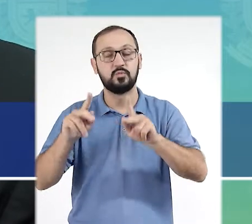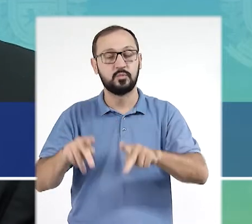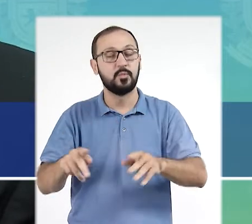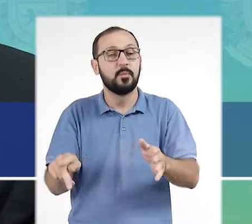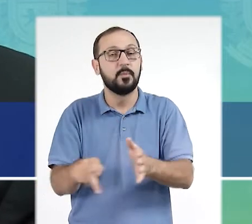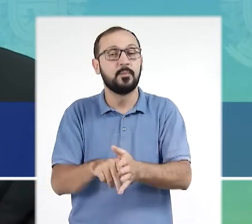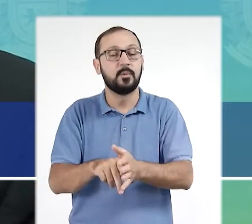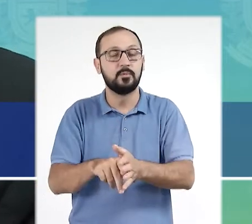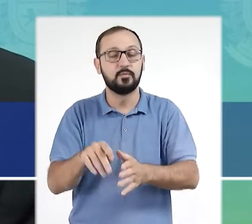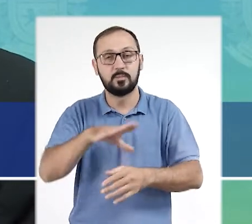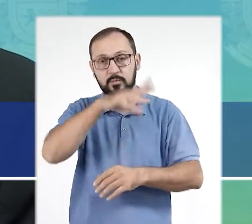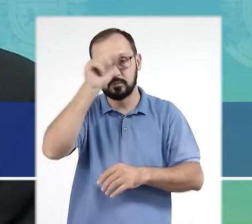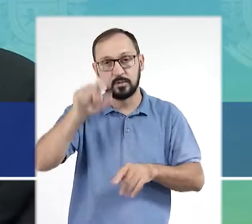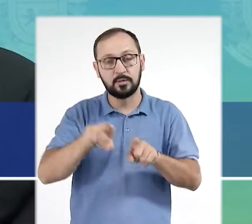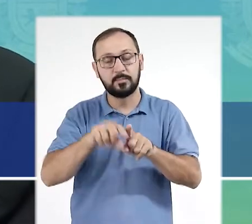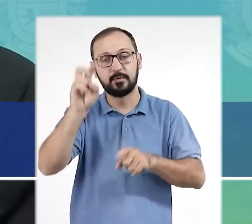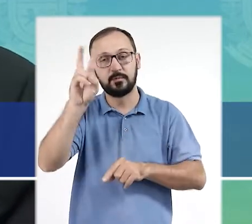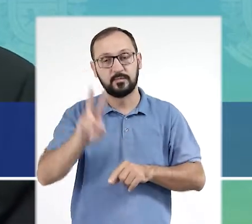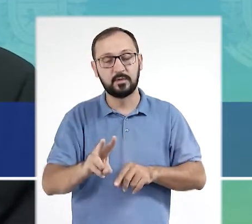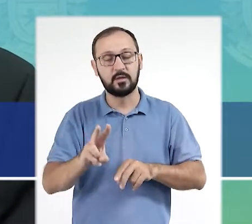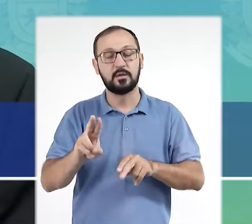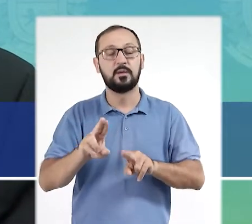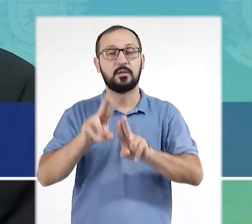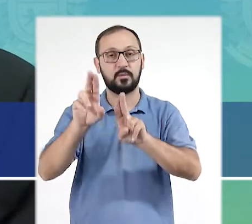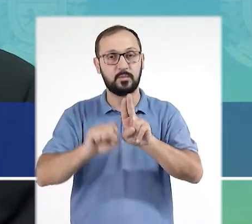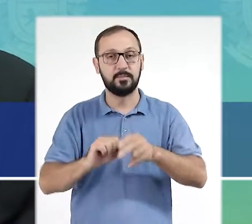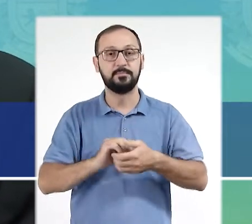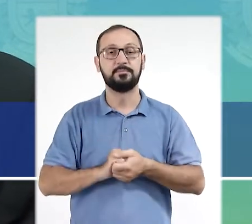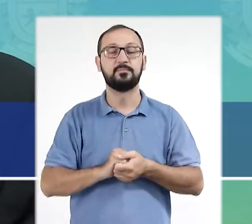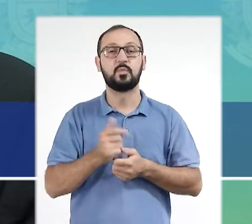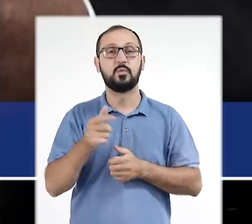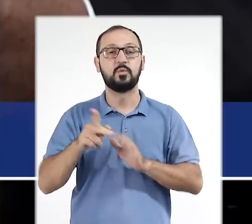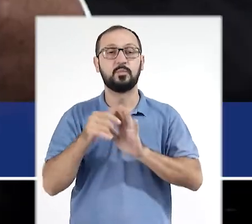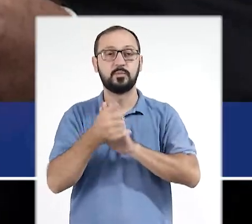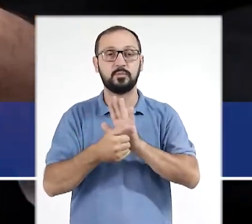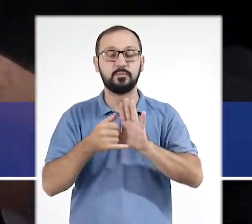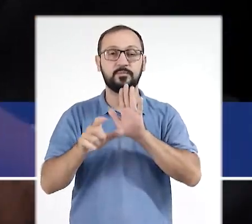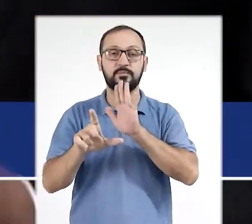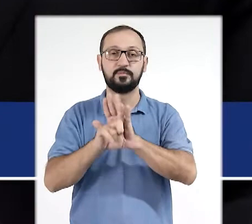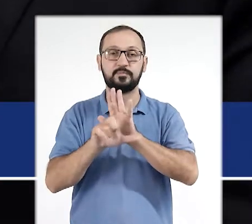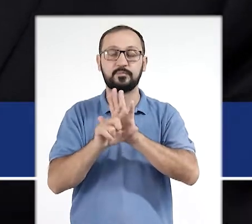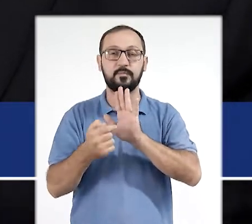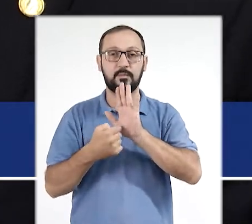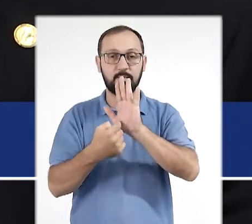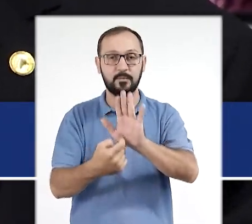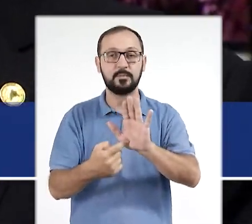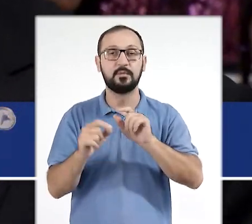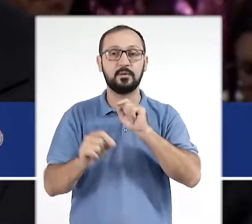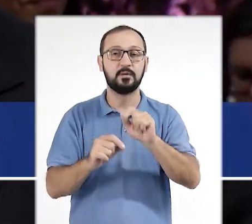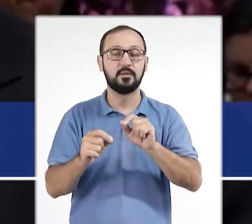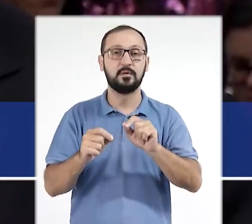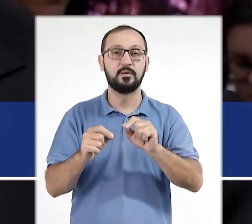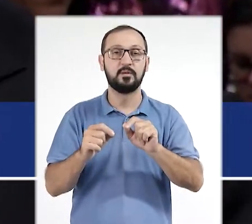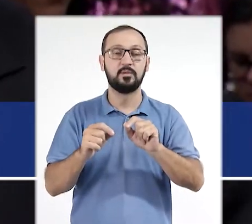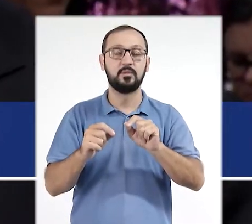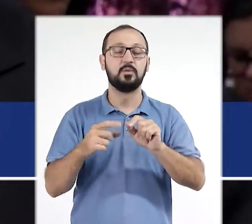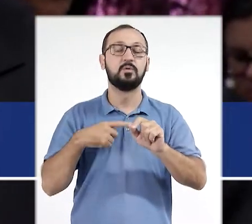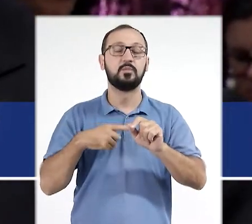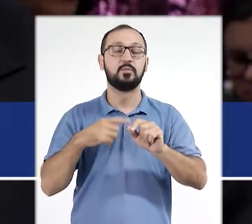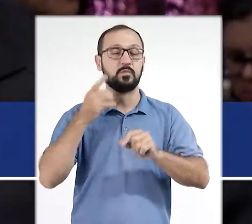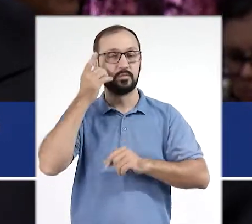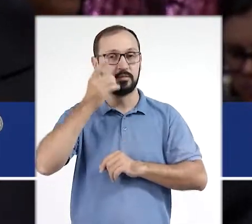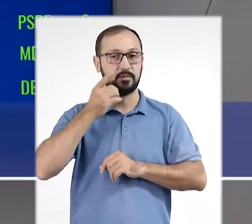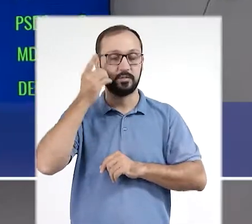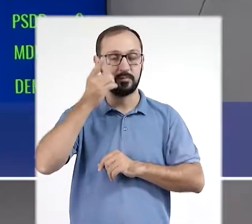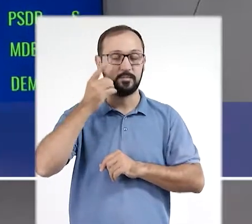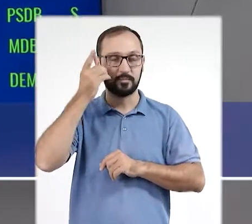concursos públicos do Mato Grosso do Sul e também nos vestibulares da Universidade Estadual. Outro projeto de lei apresentado durante a sessão é de autoria